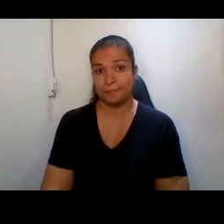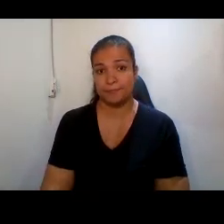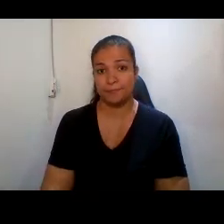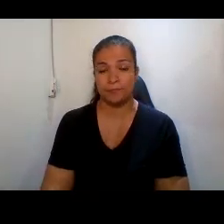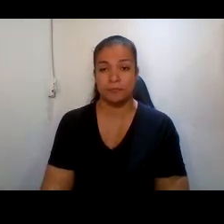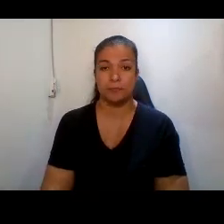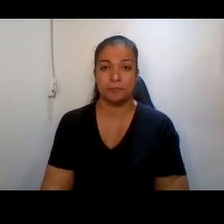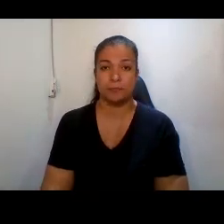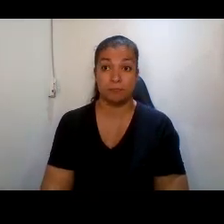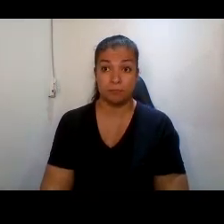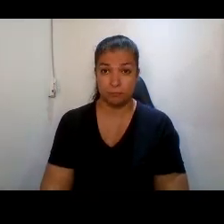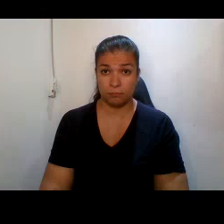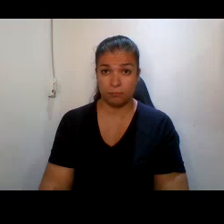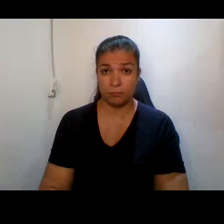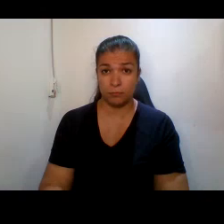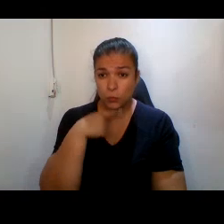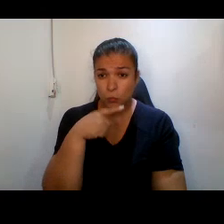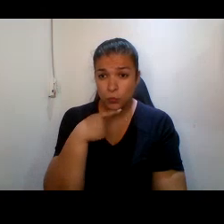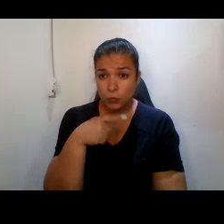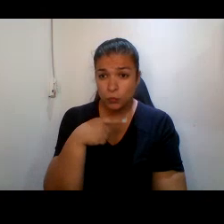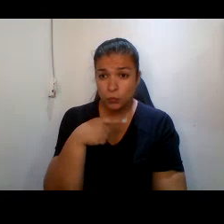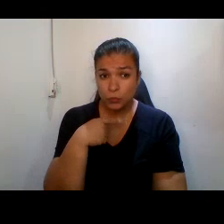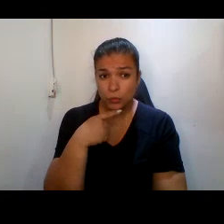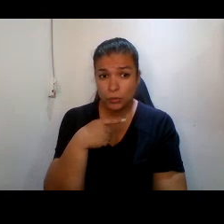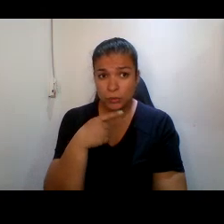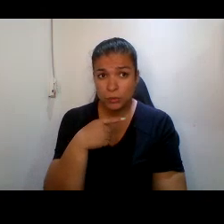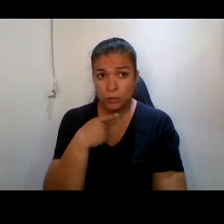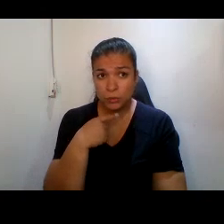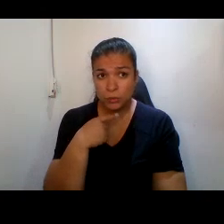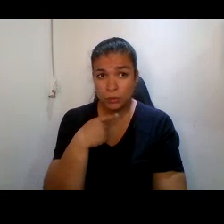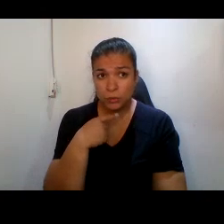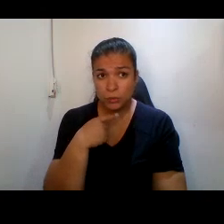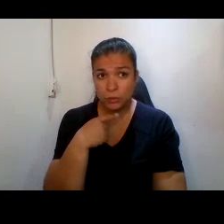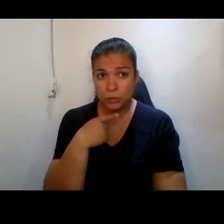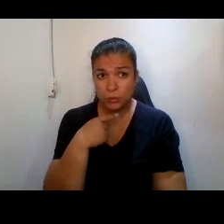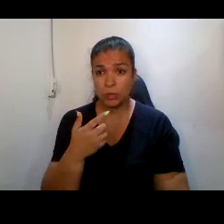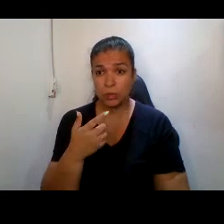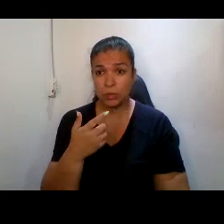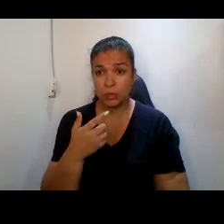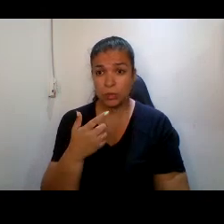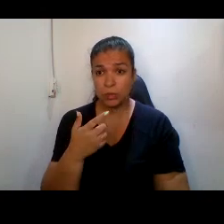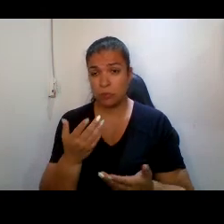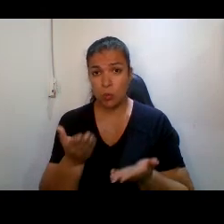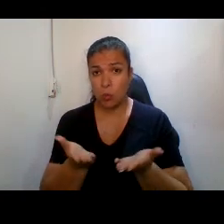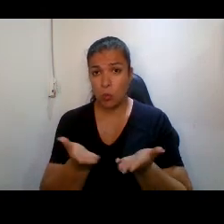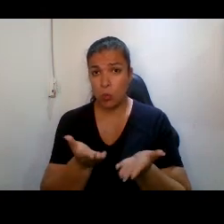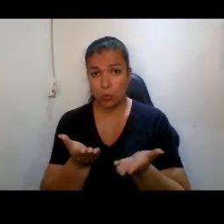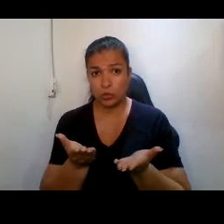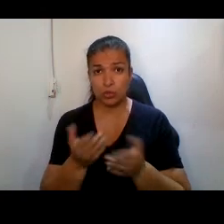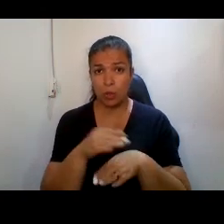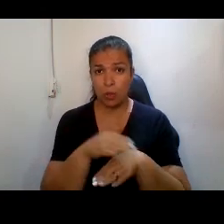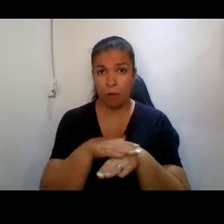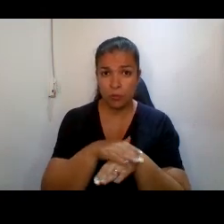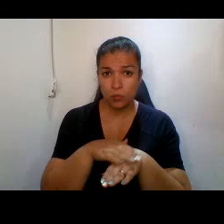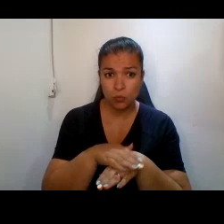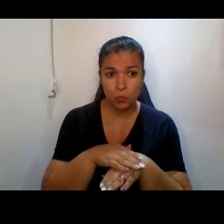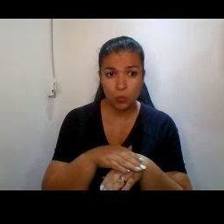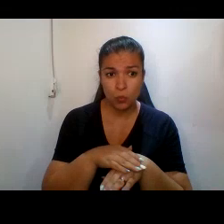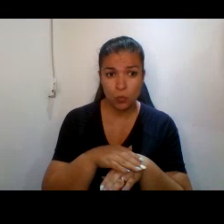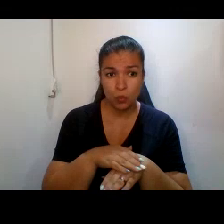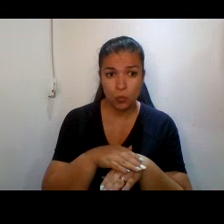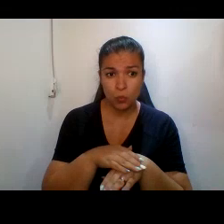Mais alguma dúvida, mais alguma questão que não tenha sido tratada hoje, que não tenha sido